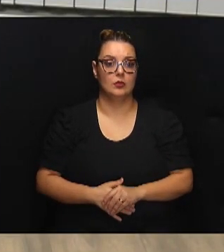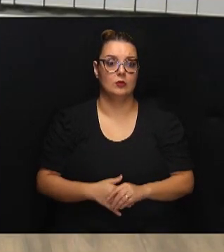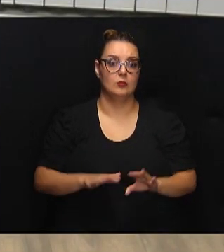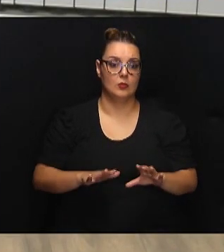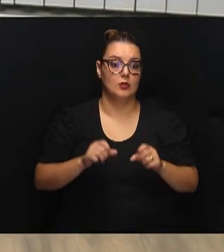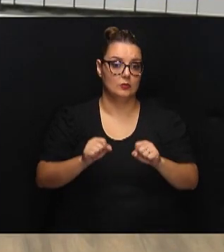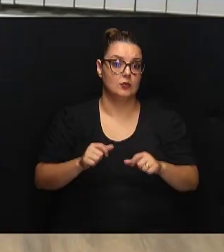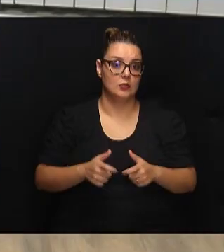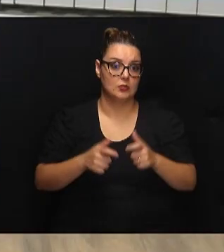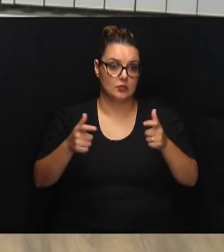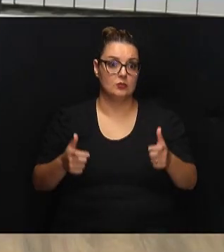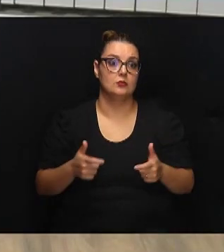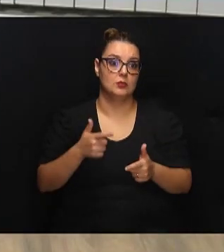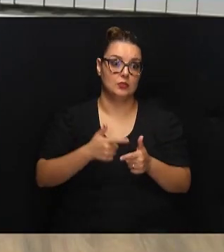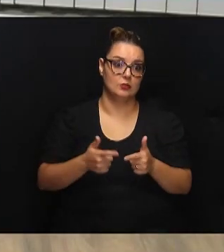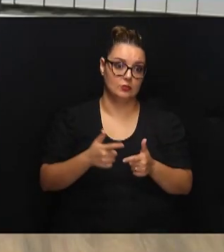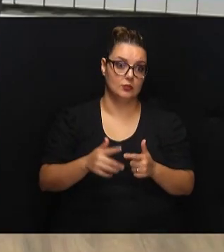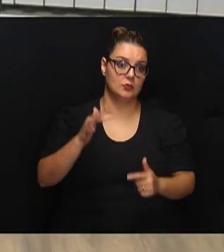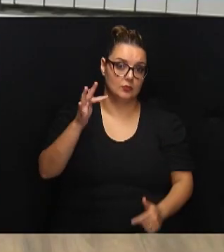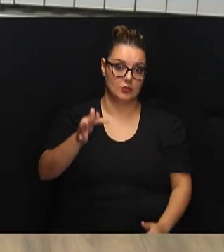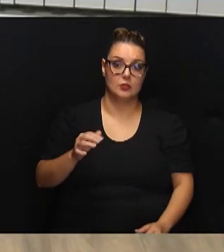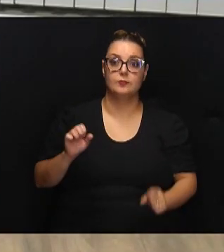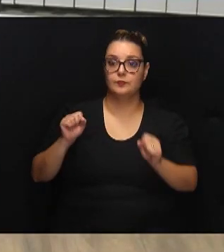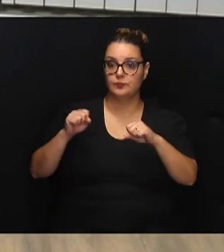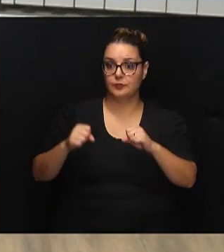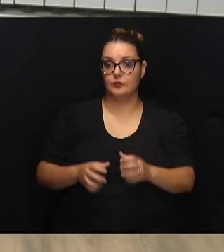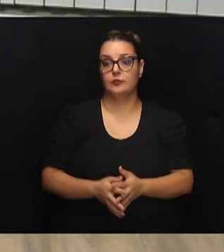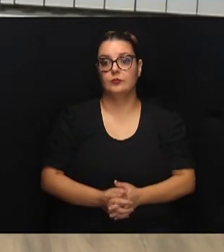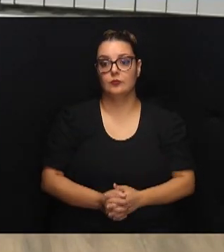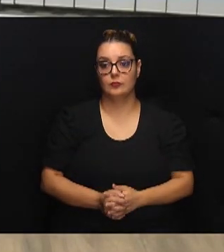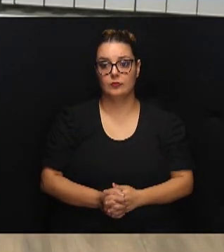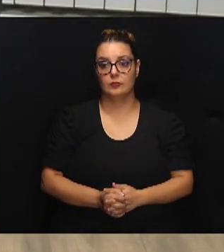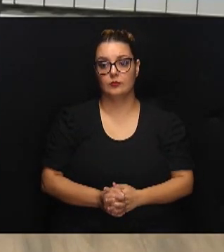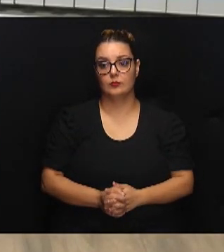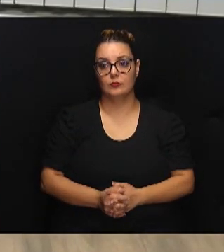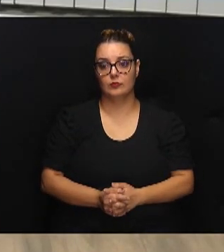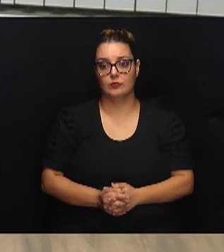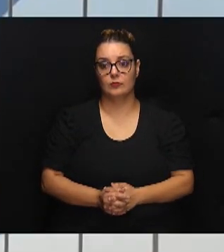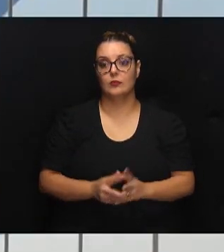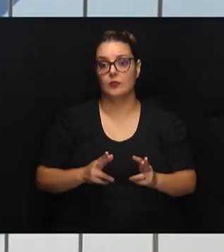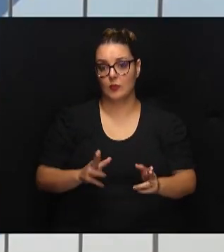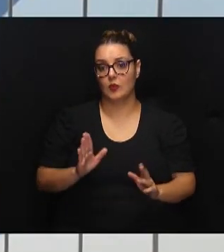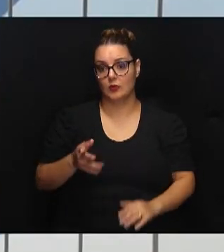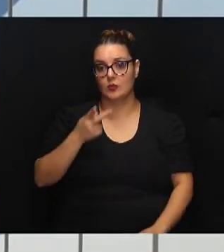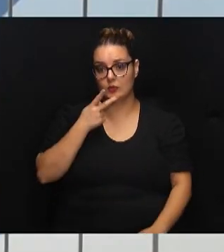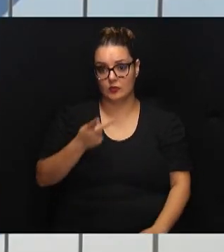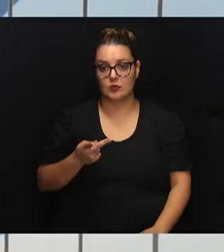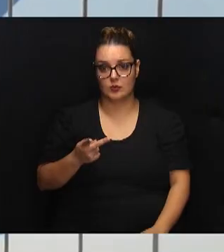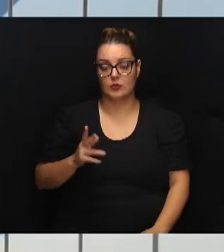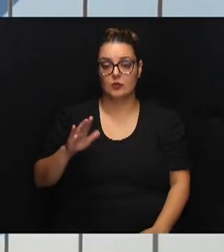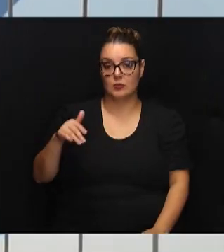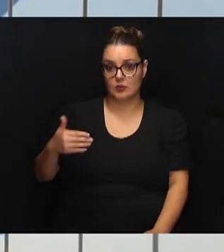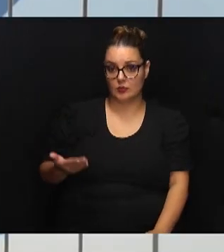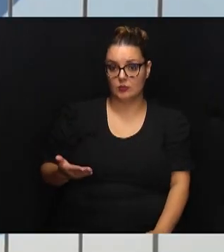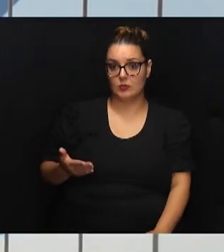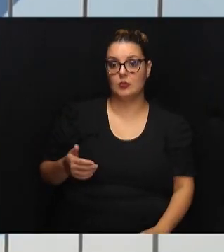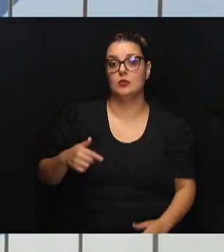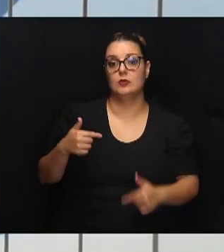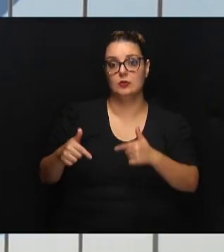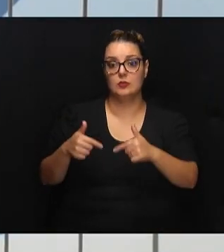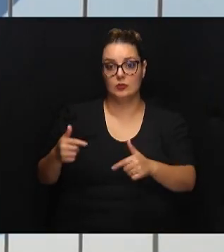um grande problema no futuro. Sim. Como já disse, né? Quando você trabalha de